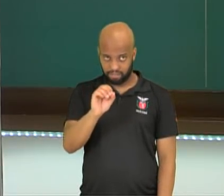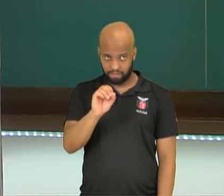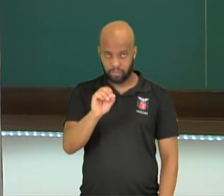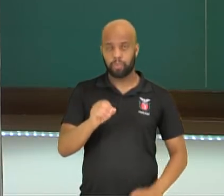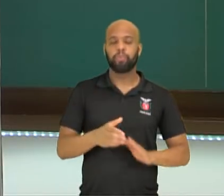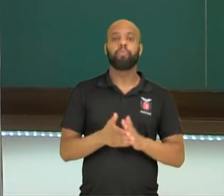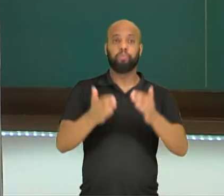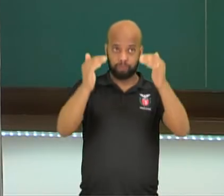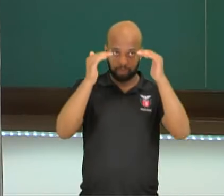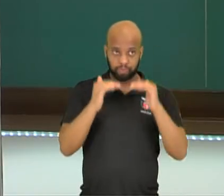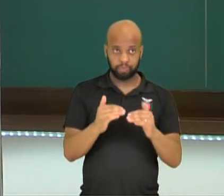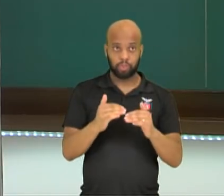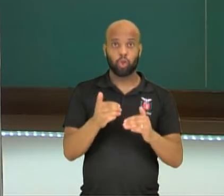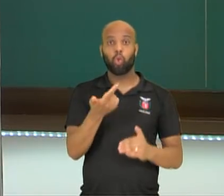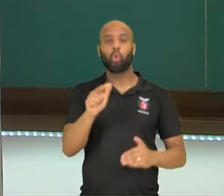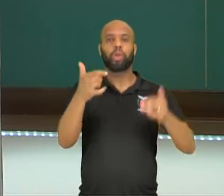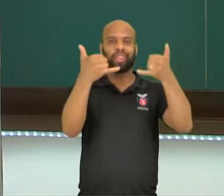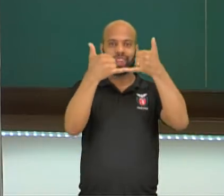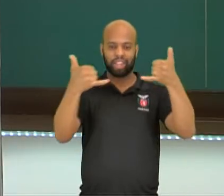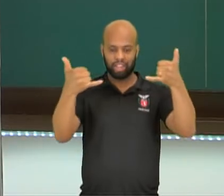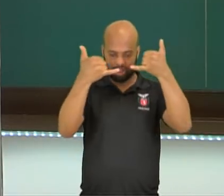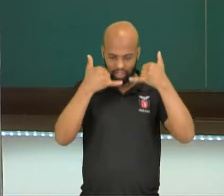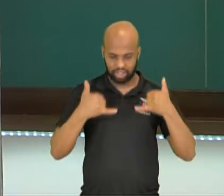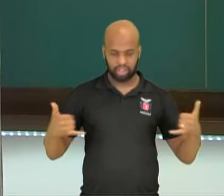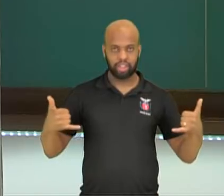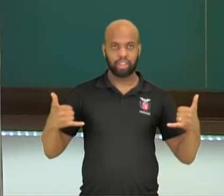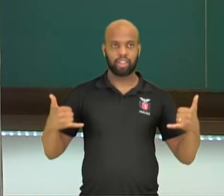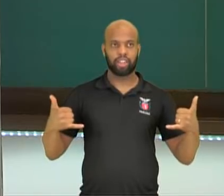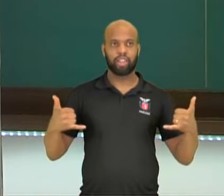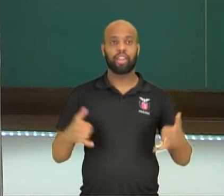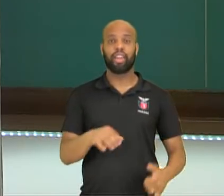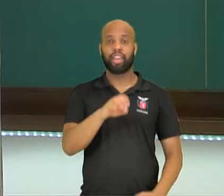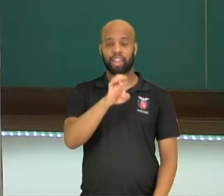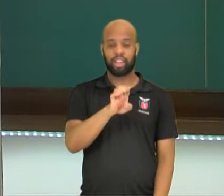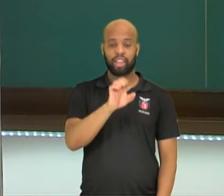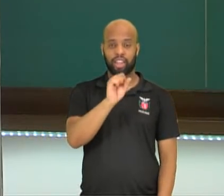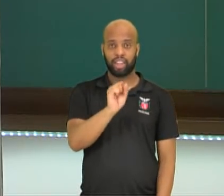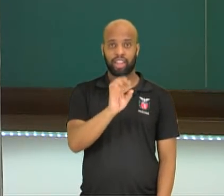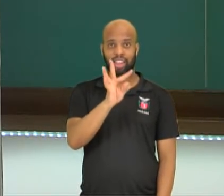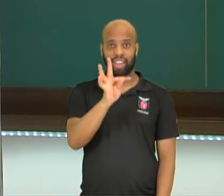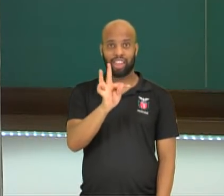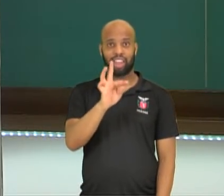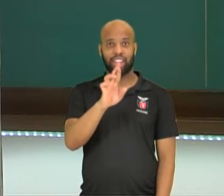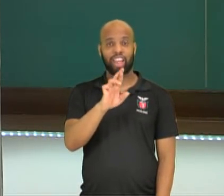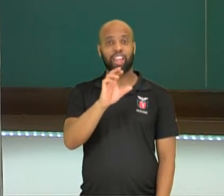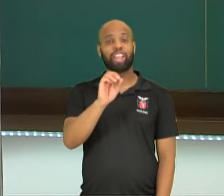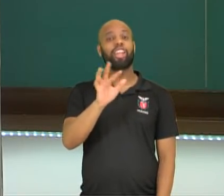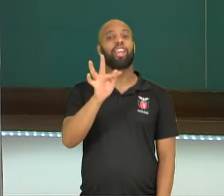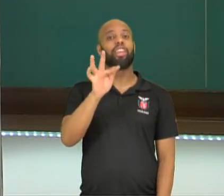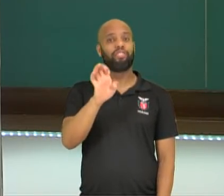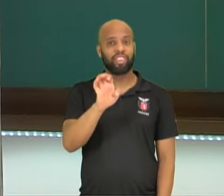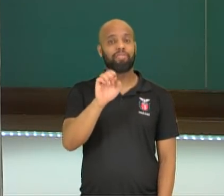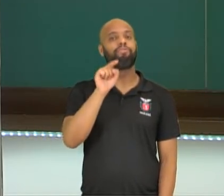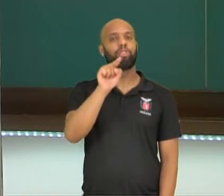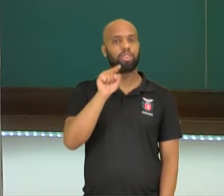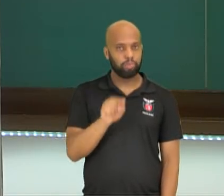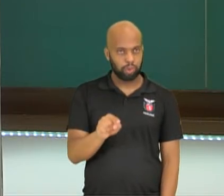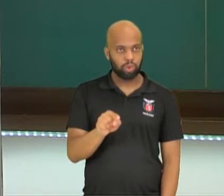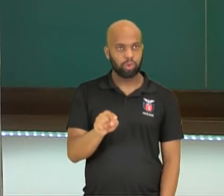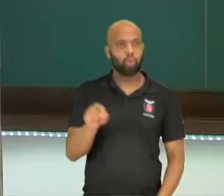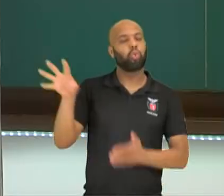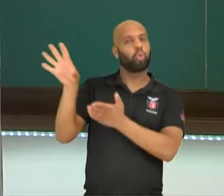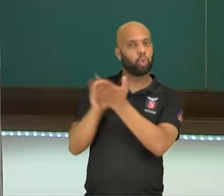Ponto. Na outra linha, escreva lá, estrofe. 2 pontos.